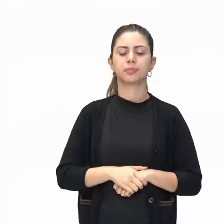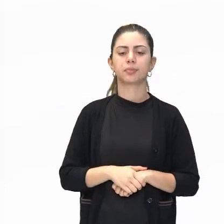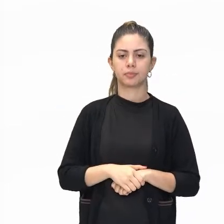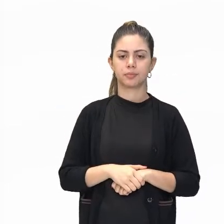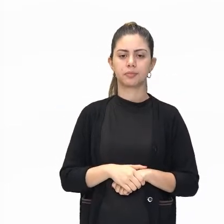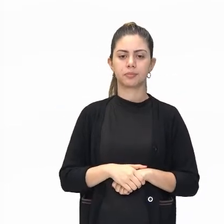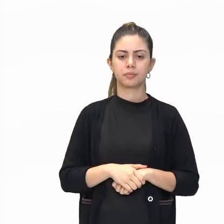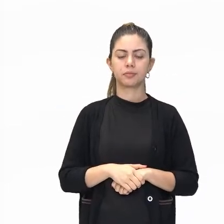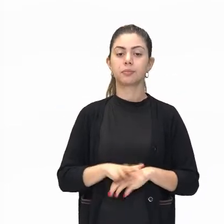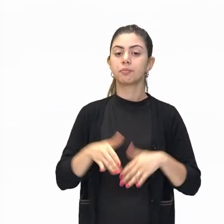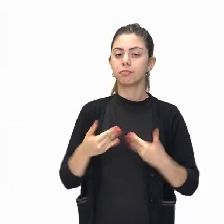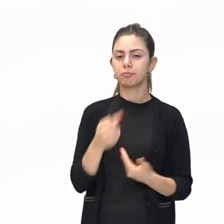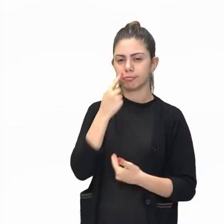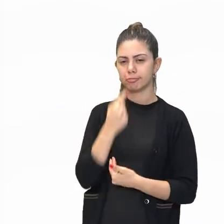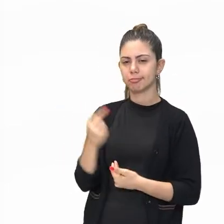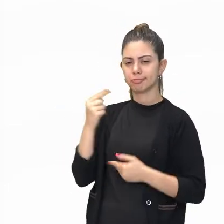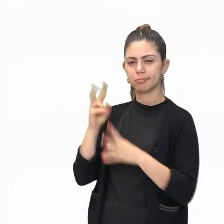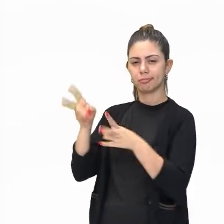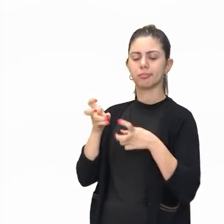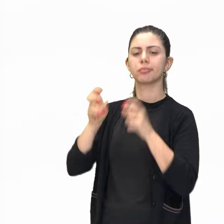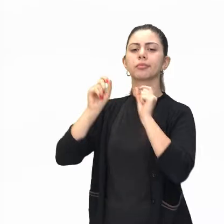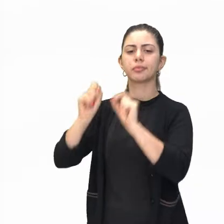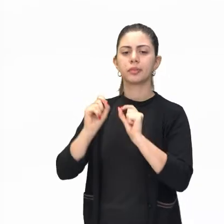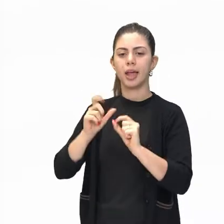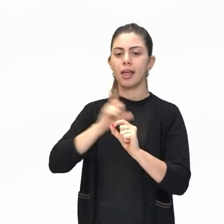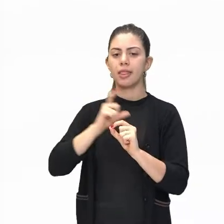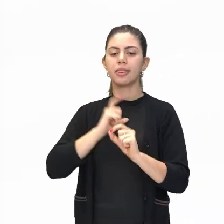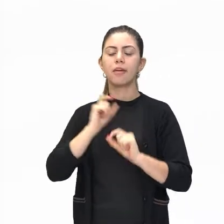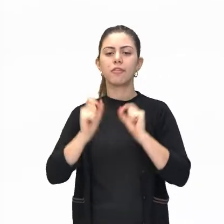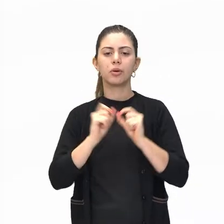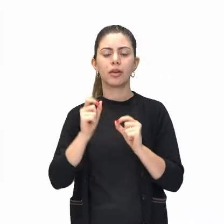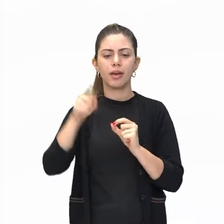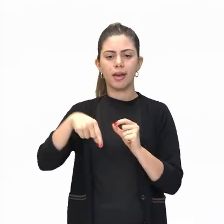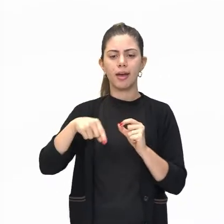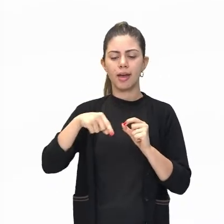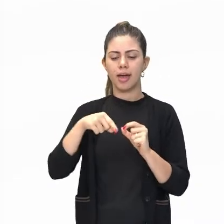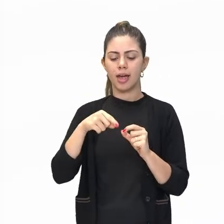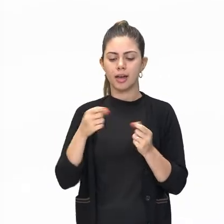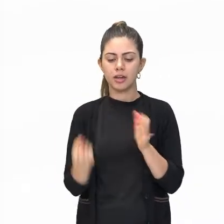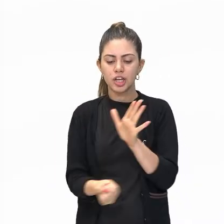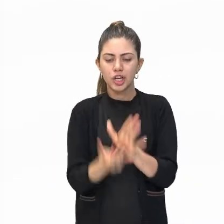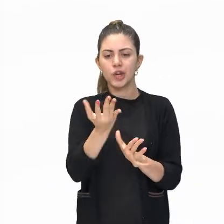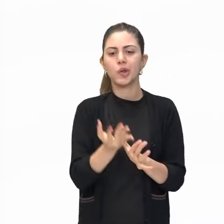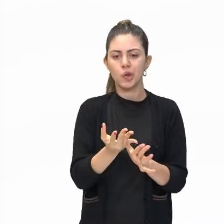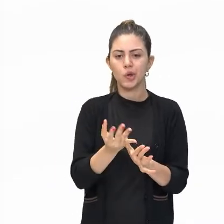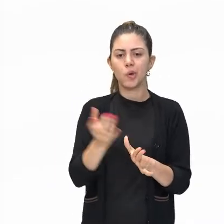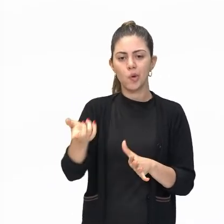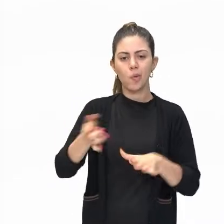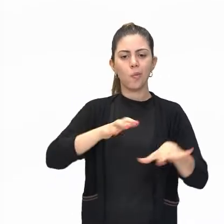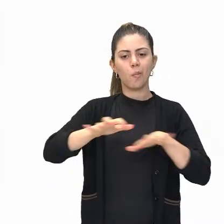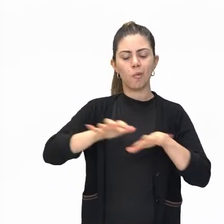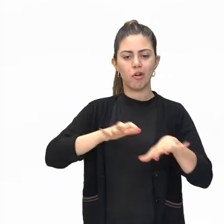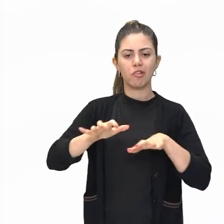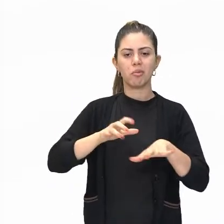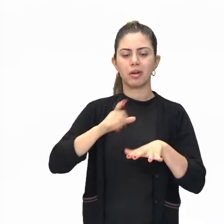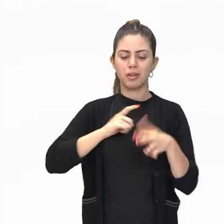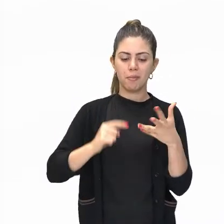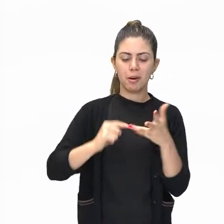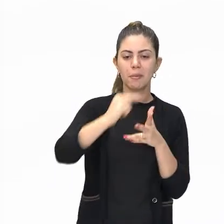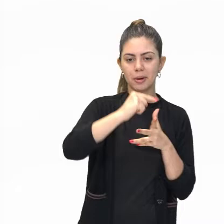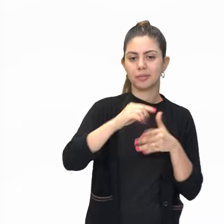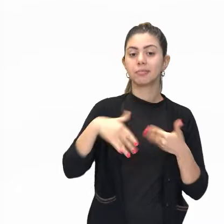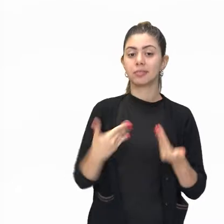brasileiro, tá? Então veja aí que ele formulou ali todo esse código, tá bom? Então esse aí foi